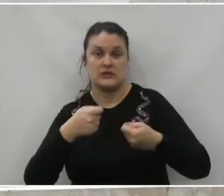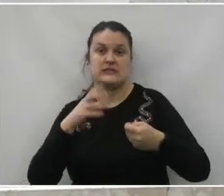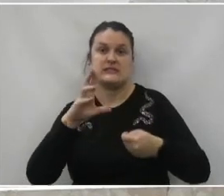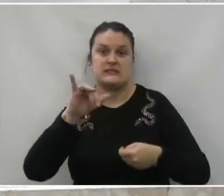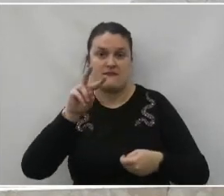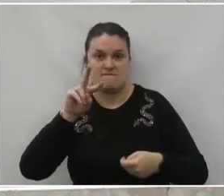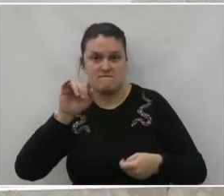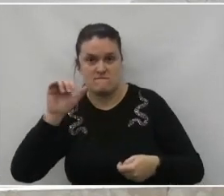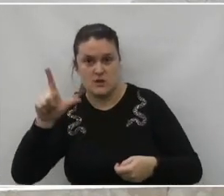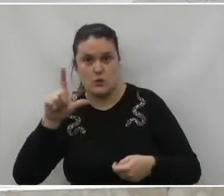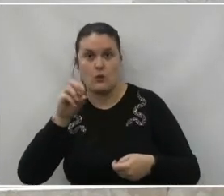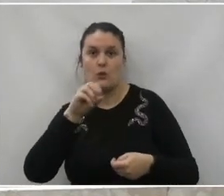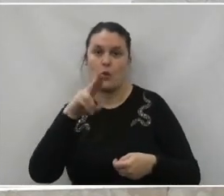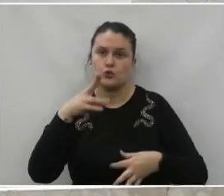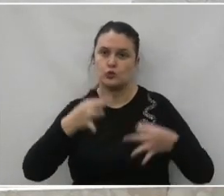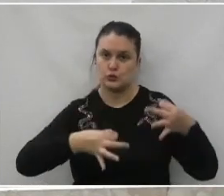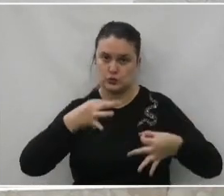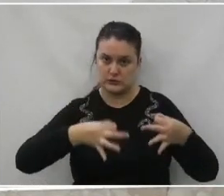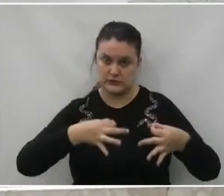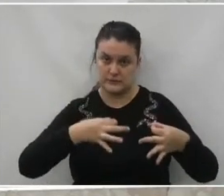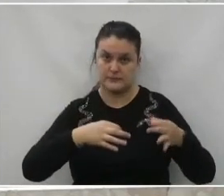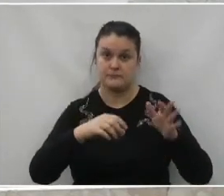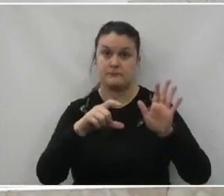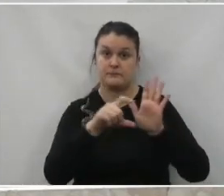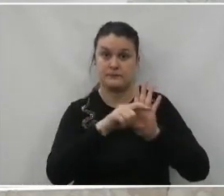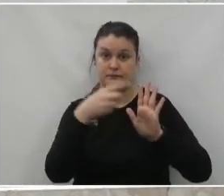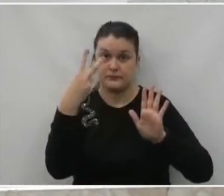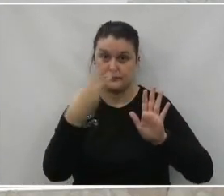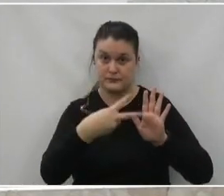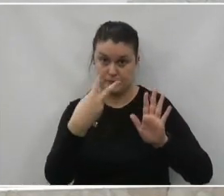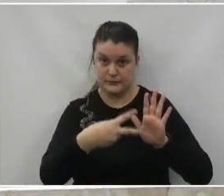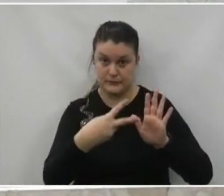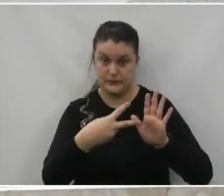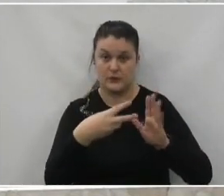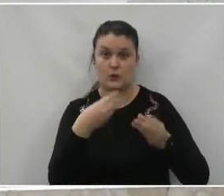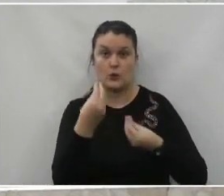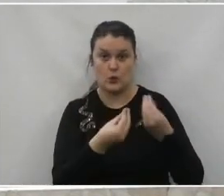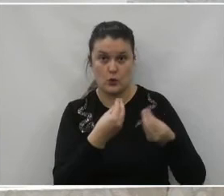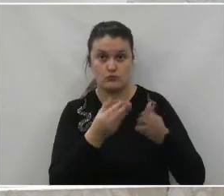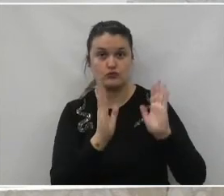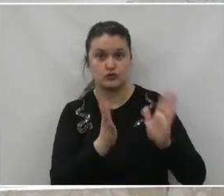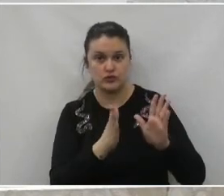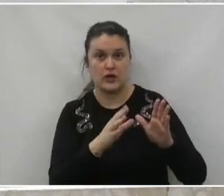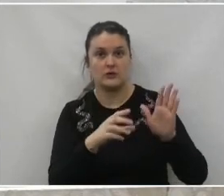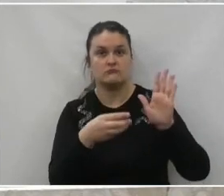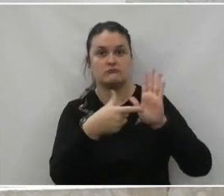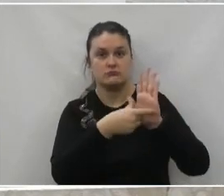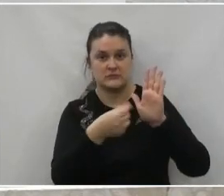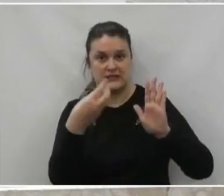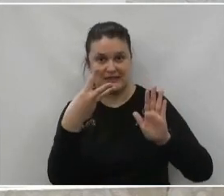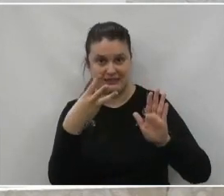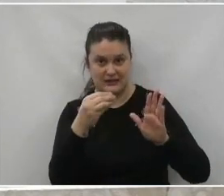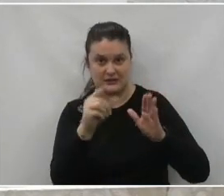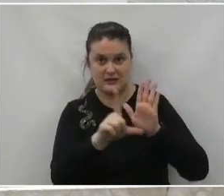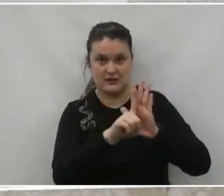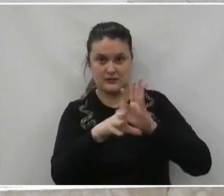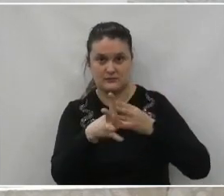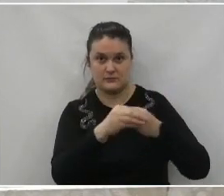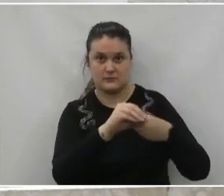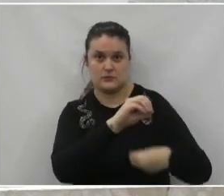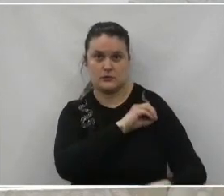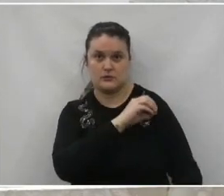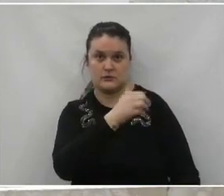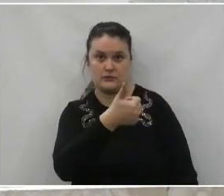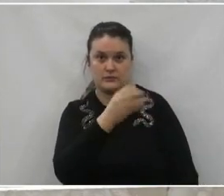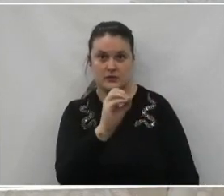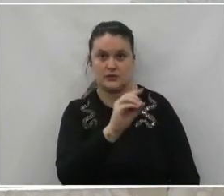cíveis e penais cabíveis. Parágrafo 2º. Conforme disposto no artigo 30 da Lei Complementar número 10,